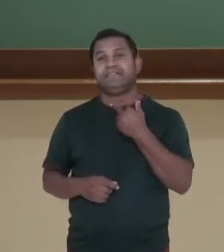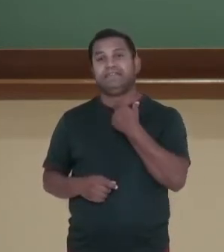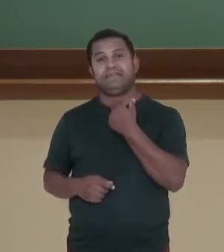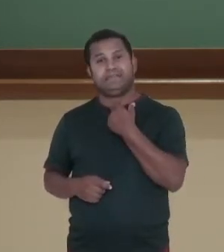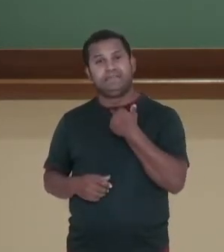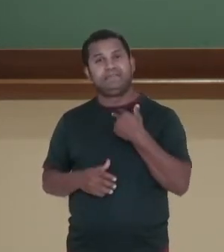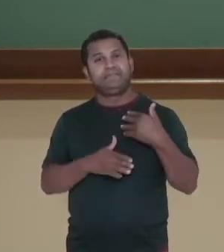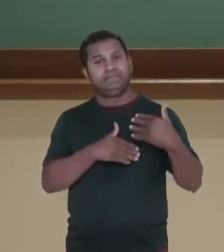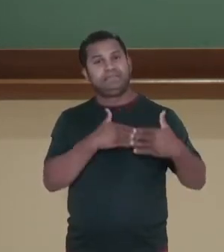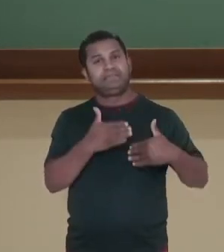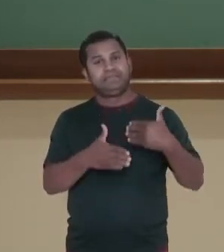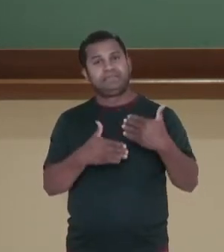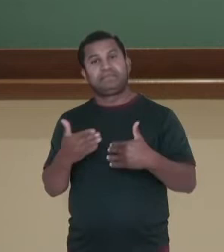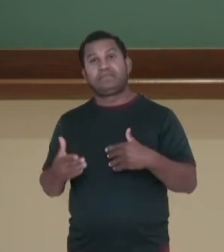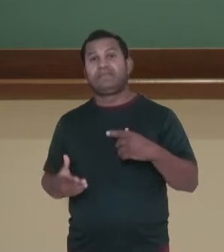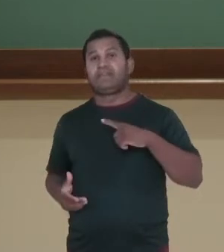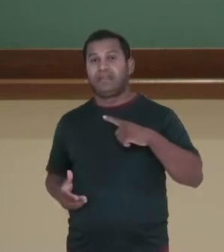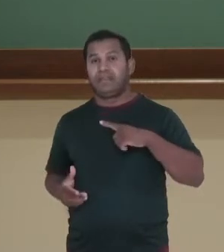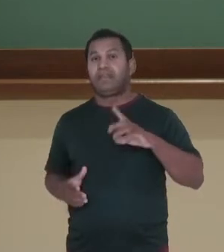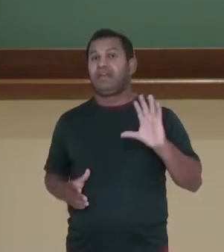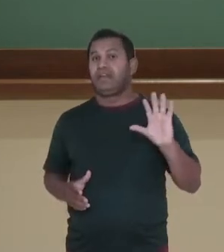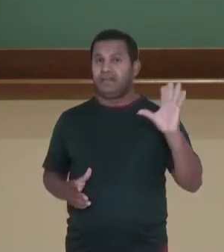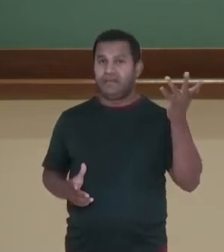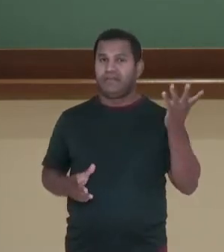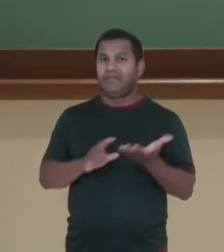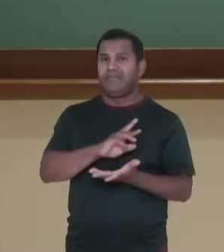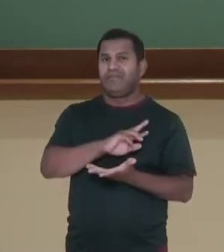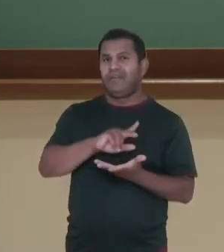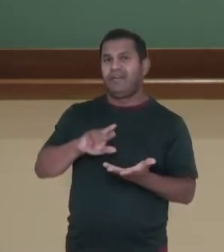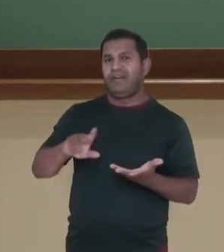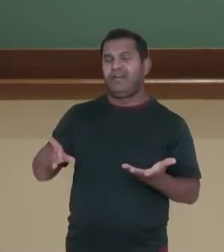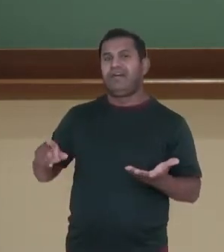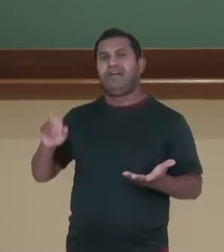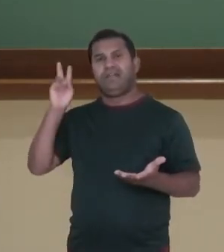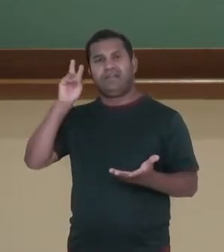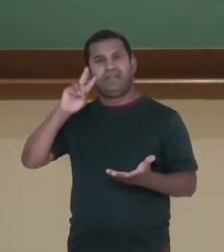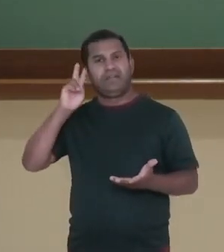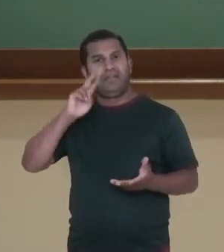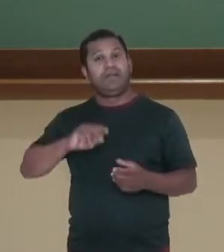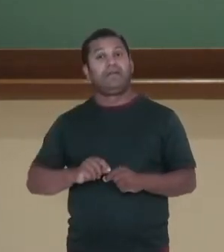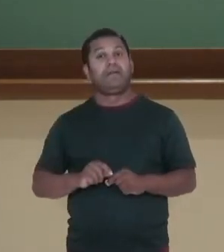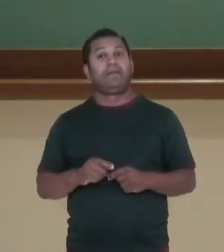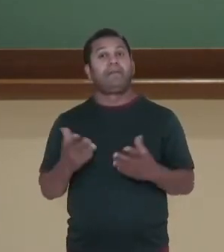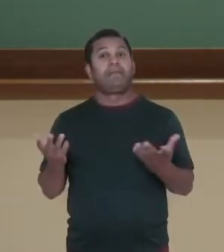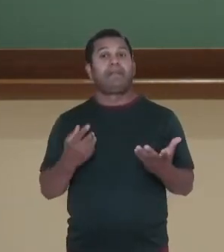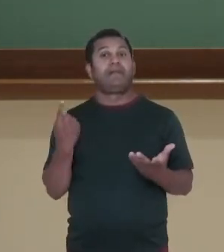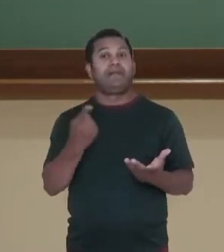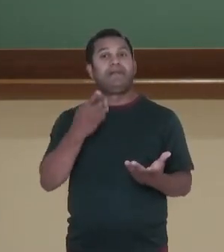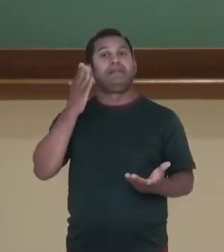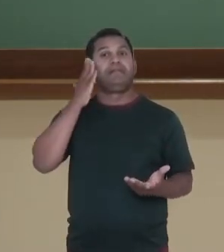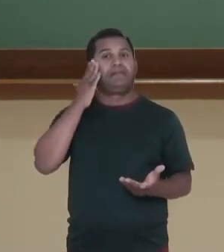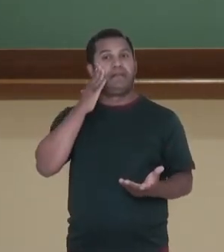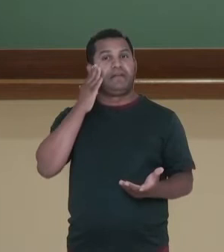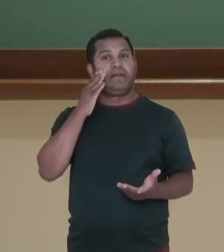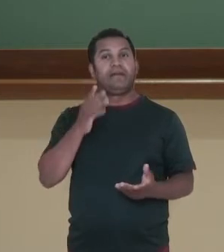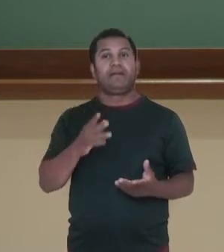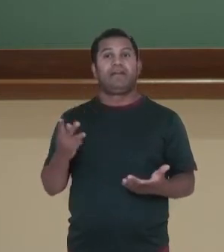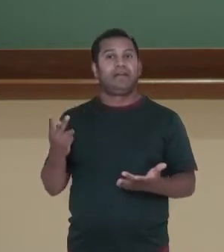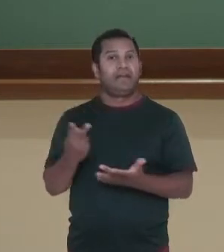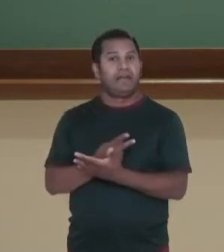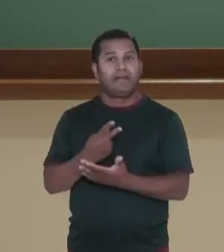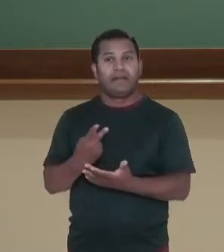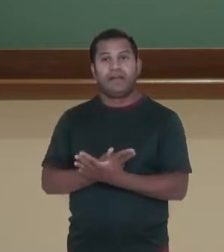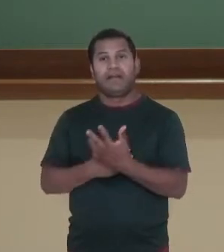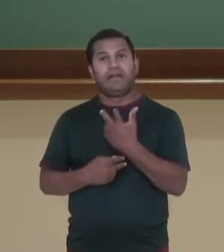de casos de eugenia, supremacia racial, né? E a gente sabe hoje que não é certo, que não tem